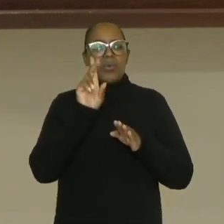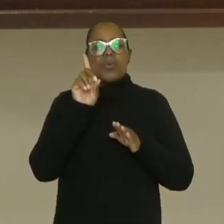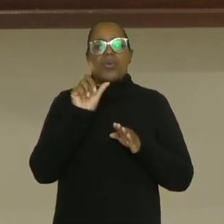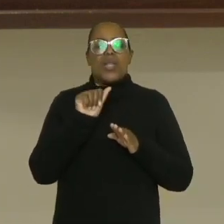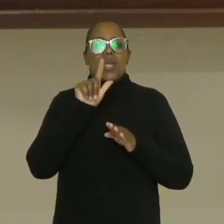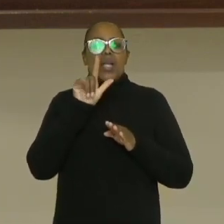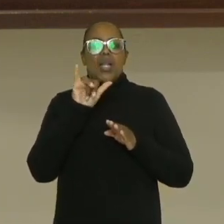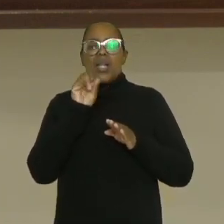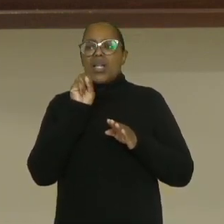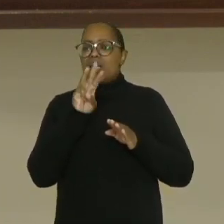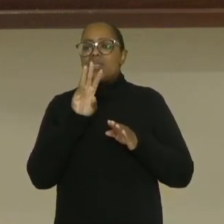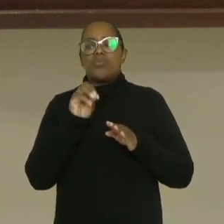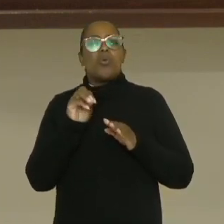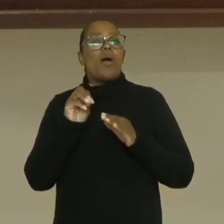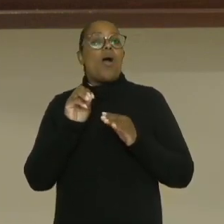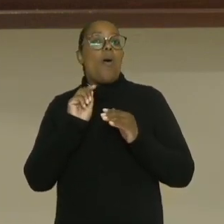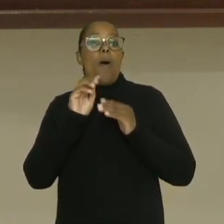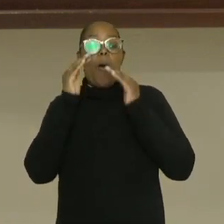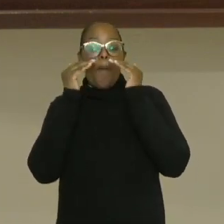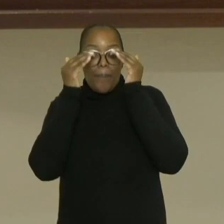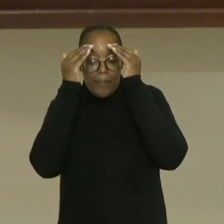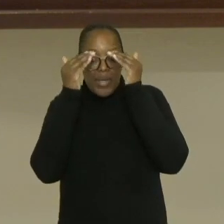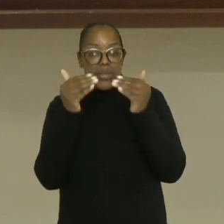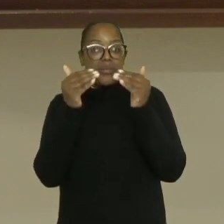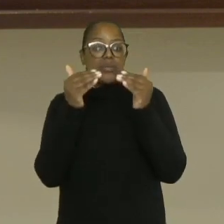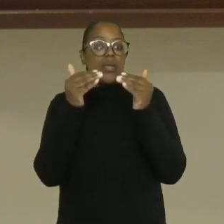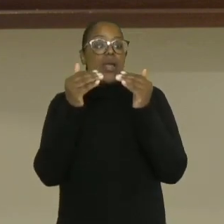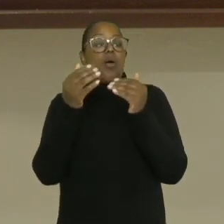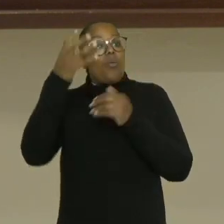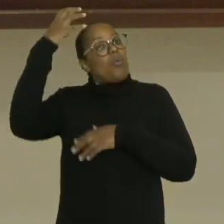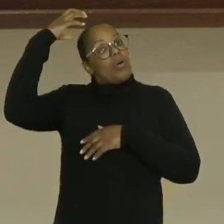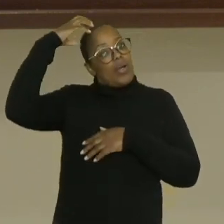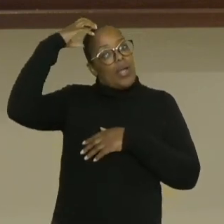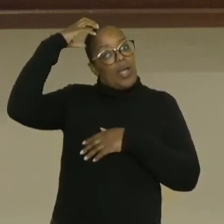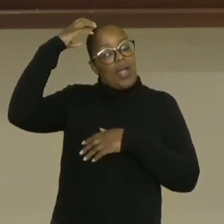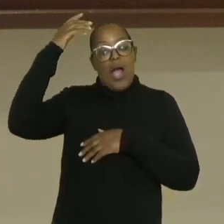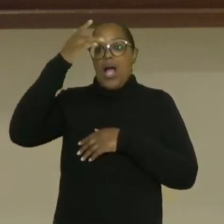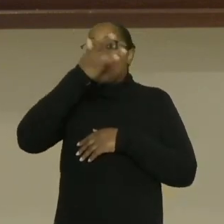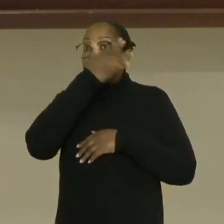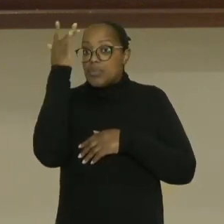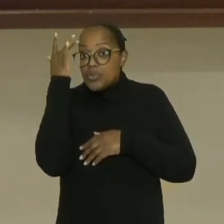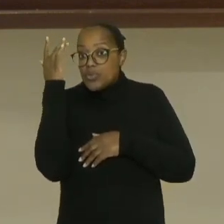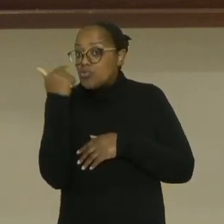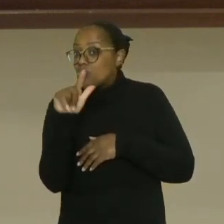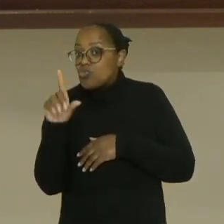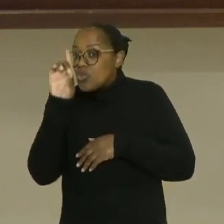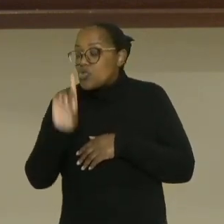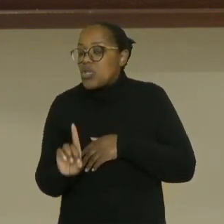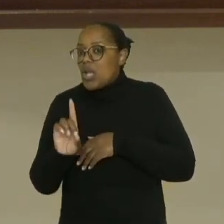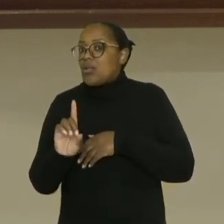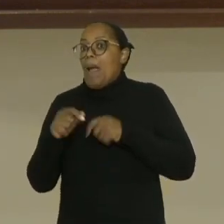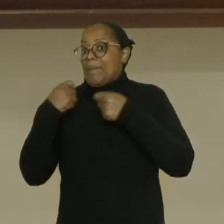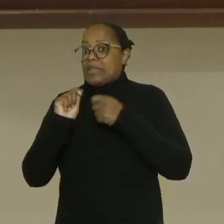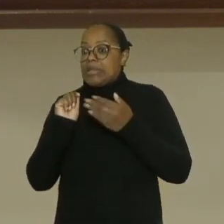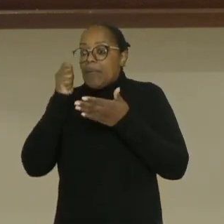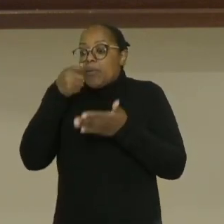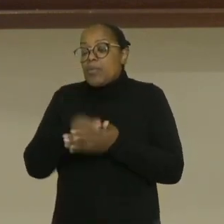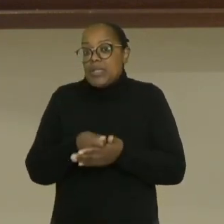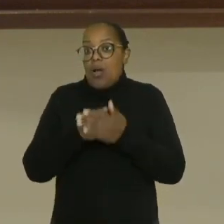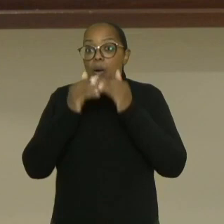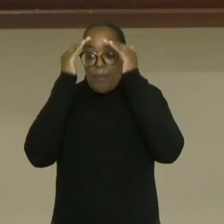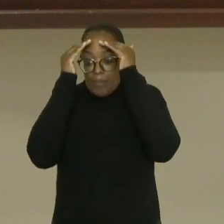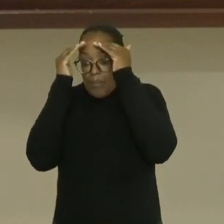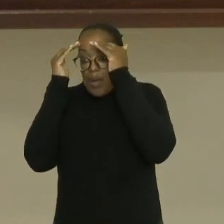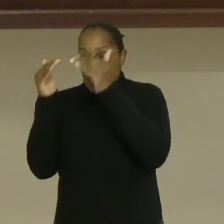maneira, as pessoas da sociedade não tinham direitos, elas tinham apenas deveres. Tinha que obedecer ao rei, ele tinha um